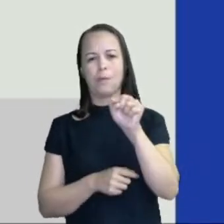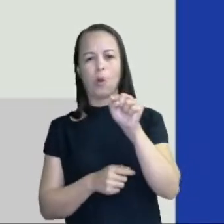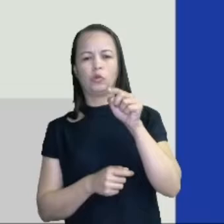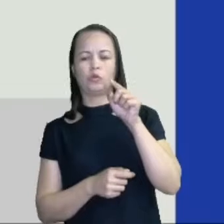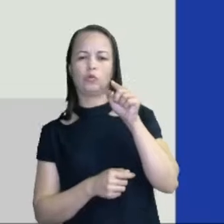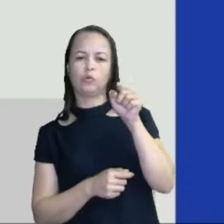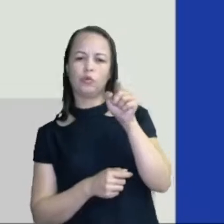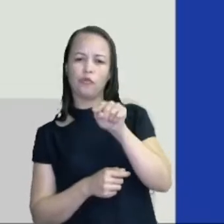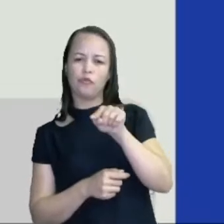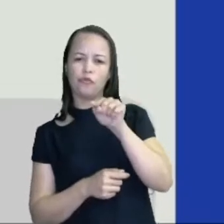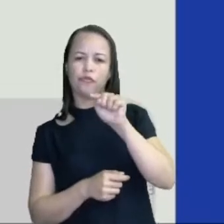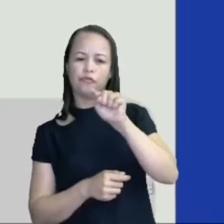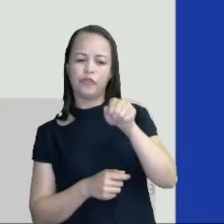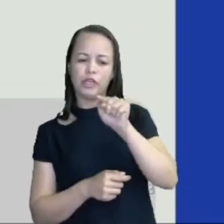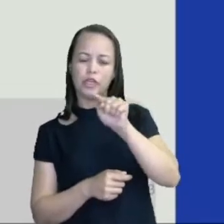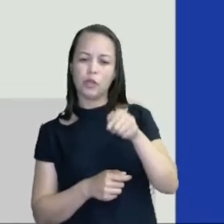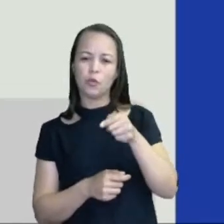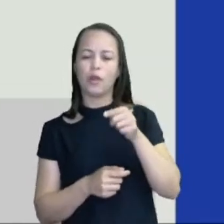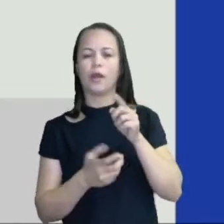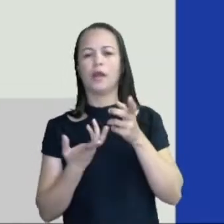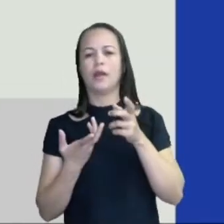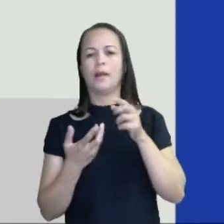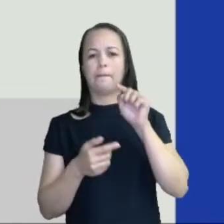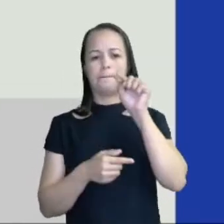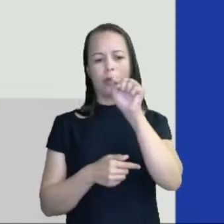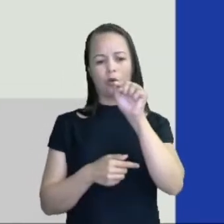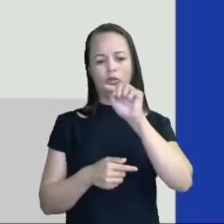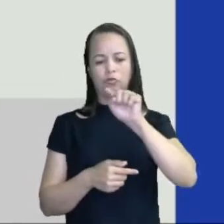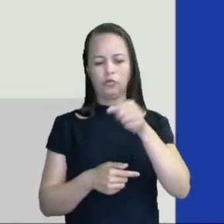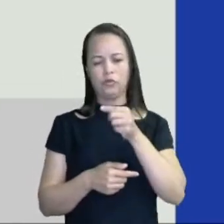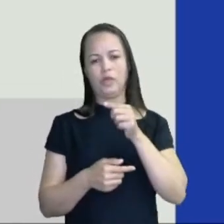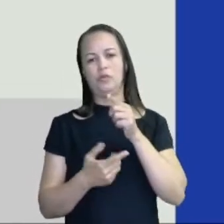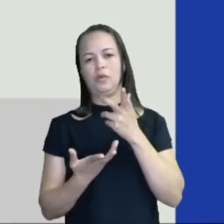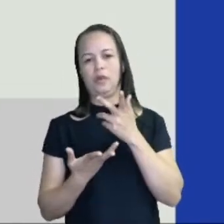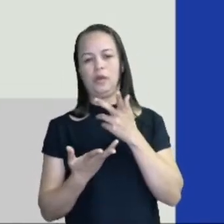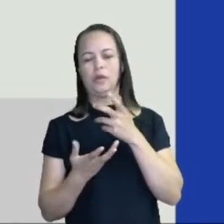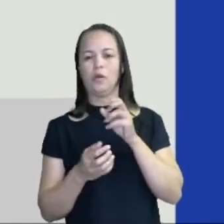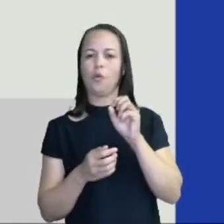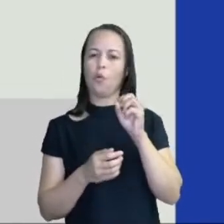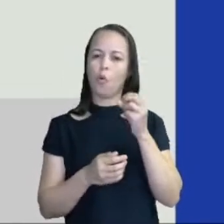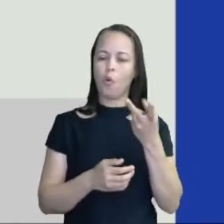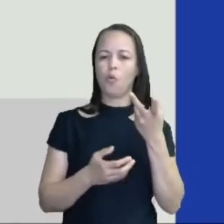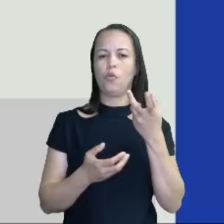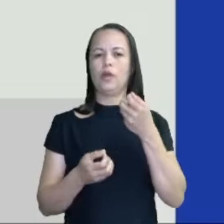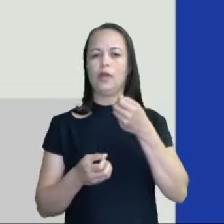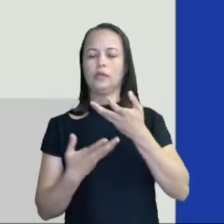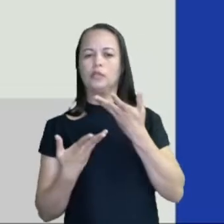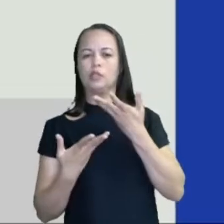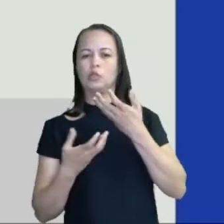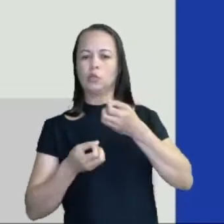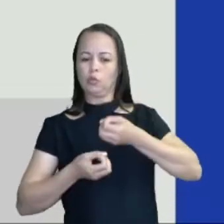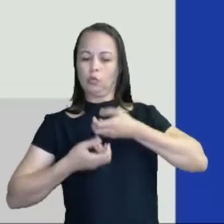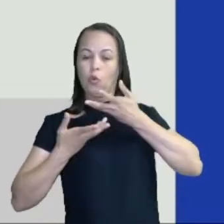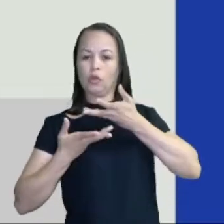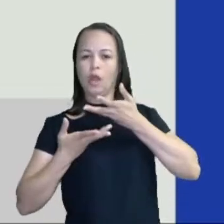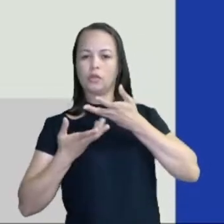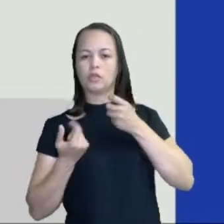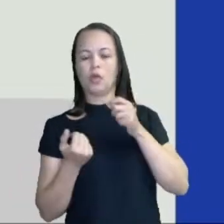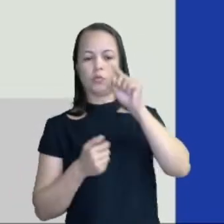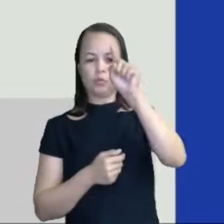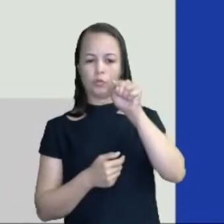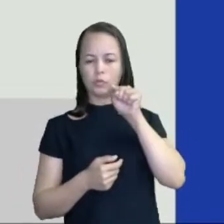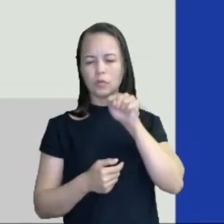vírgula e ponto e vírgula, ou entonações, nos casos de ponto de exclamação e